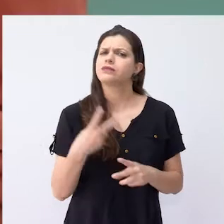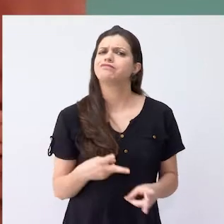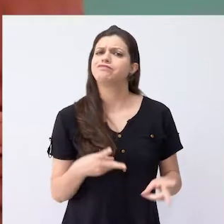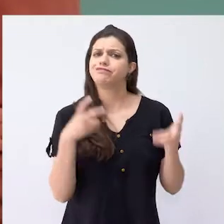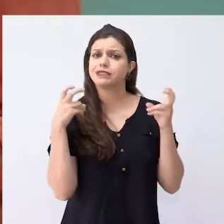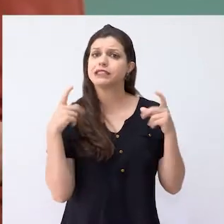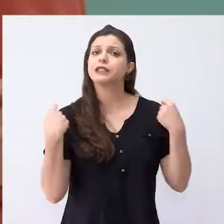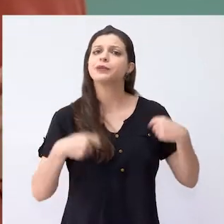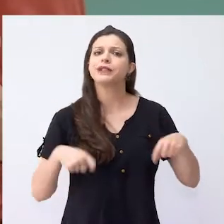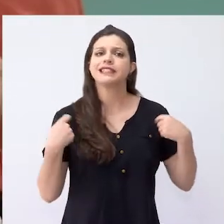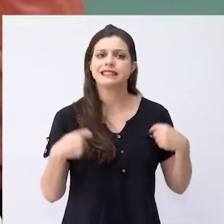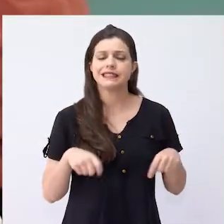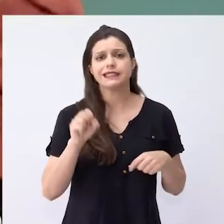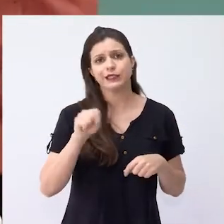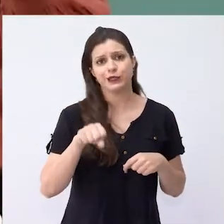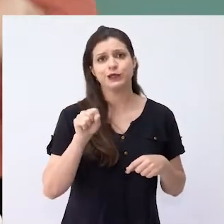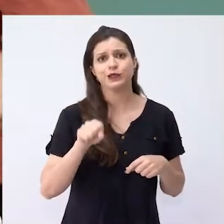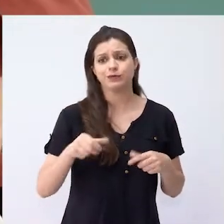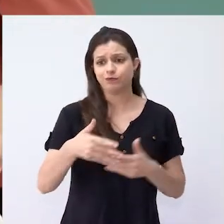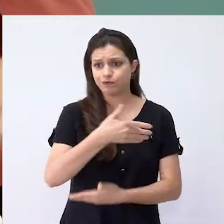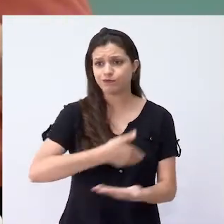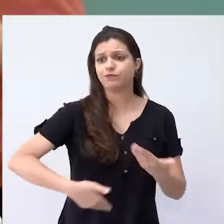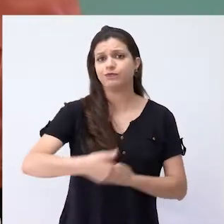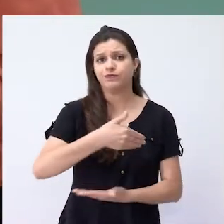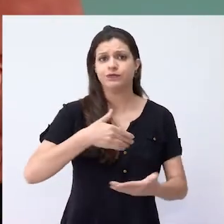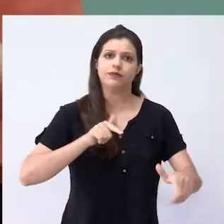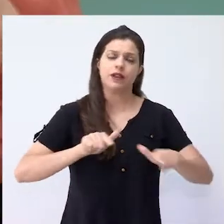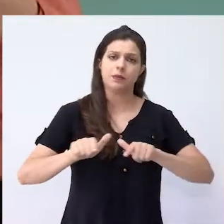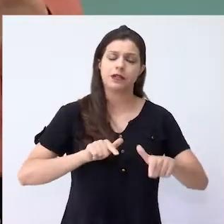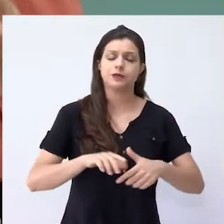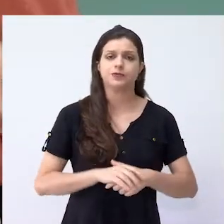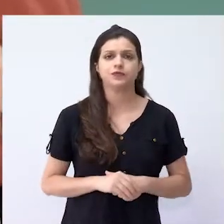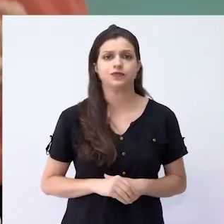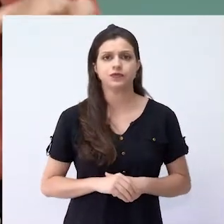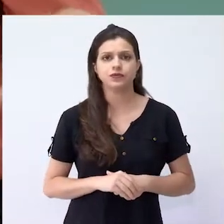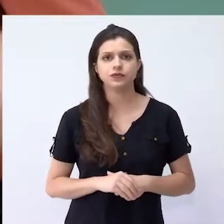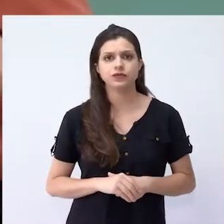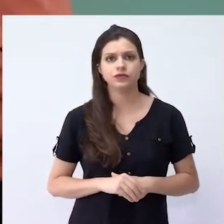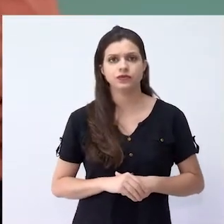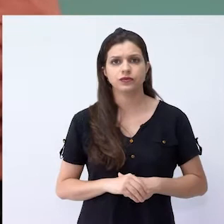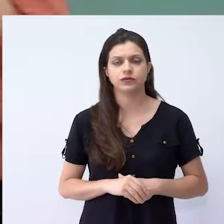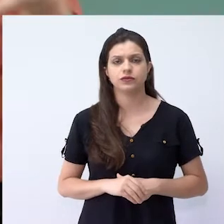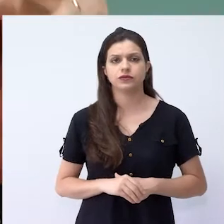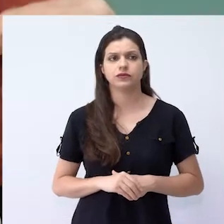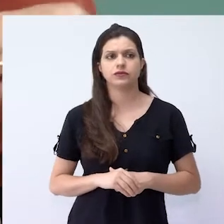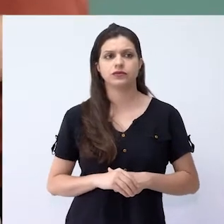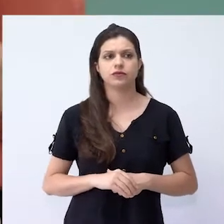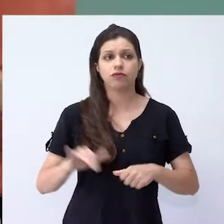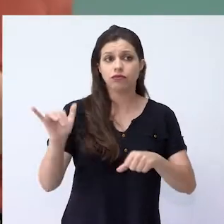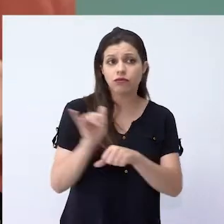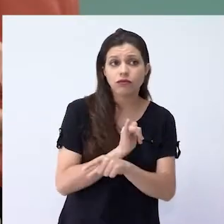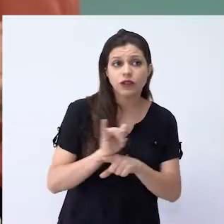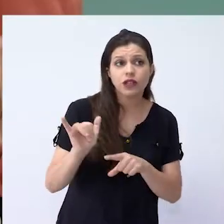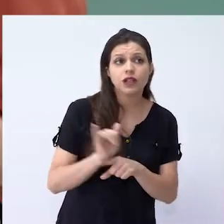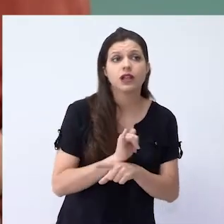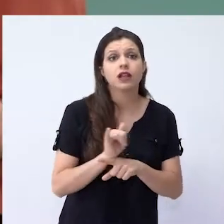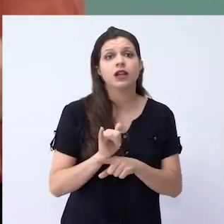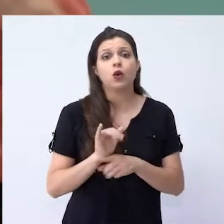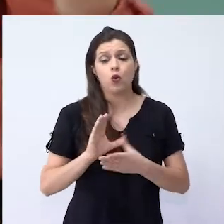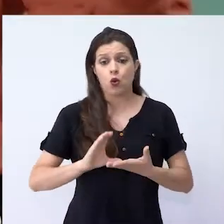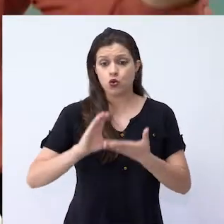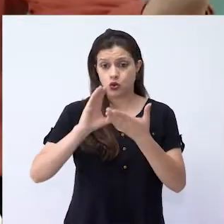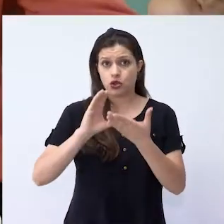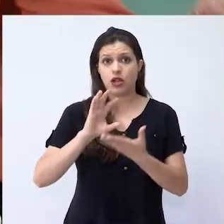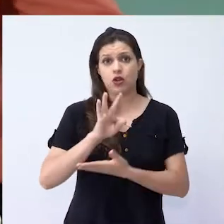gente teve essa percepção de que era necessário ingressar nessa rede e atuar para que essa rede atuasse de forma articulada, ou seja,